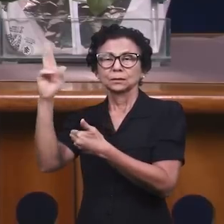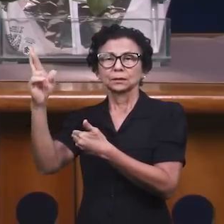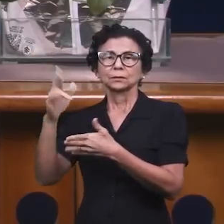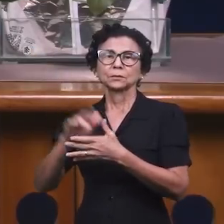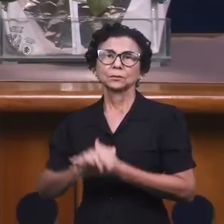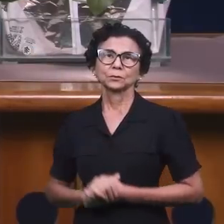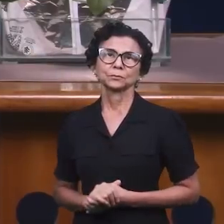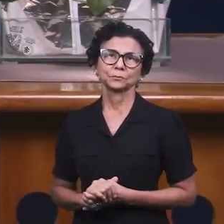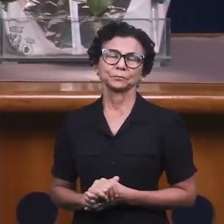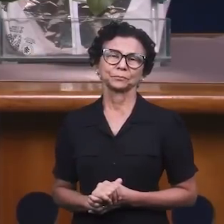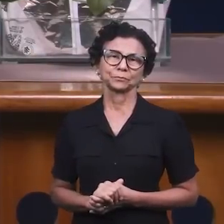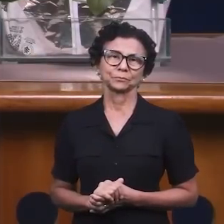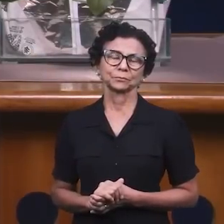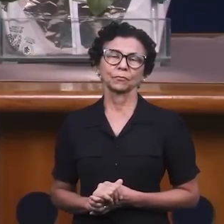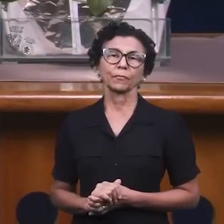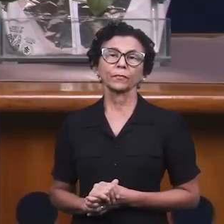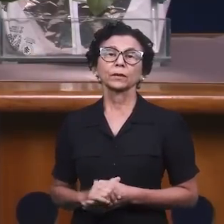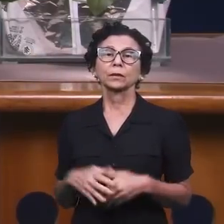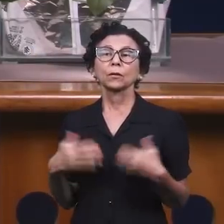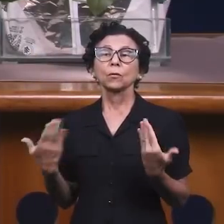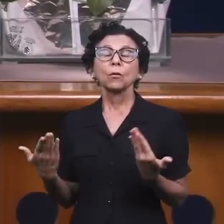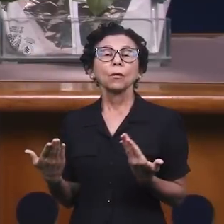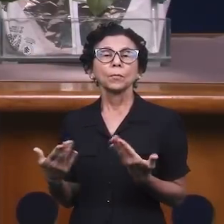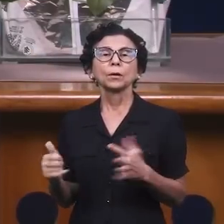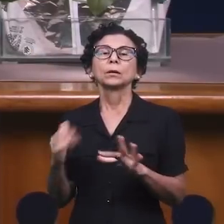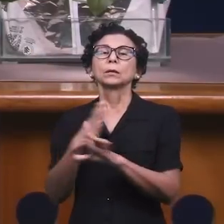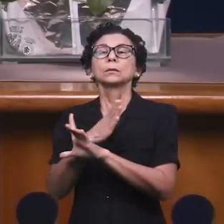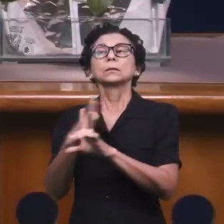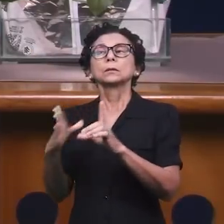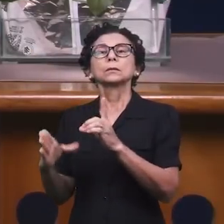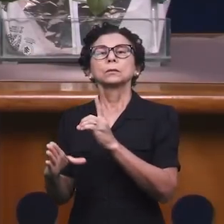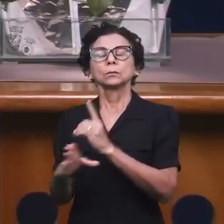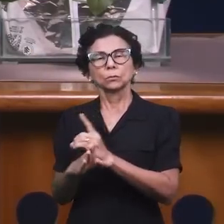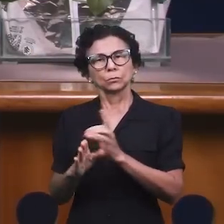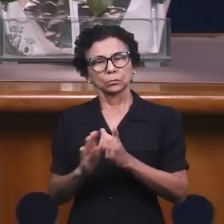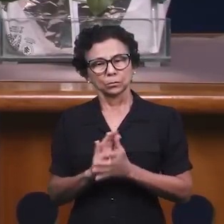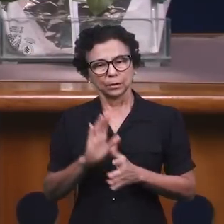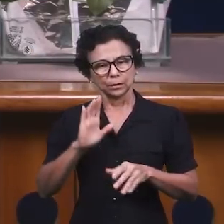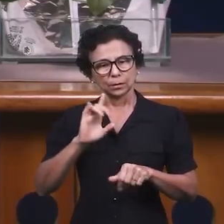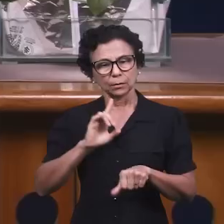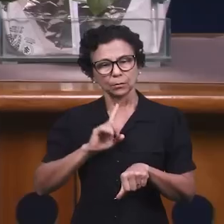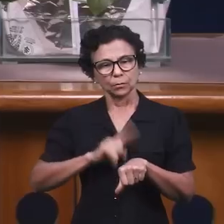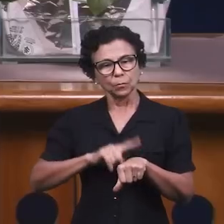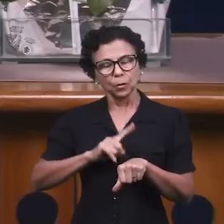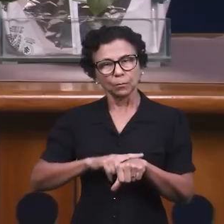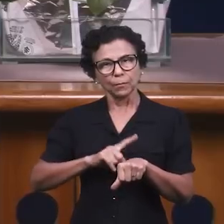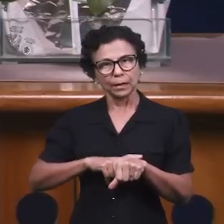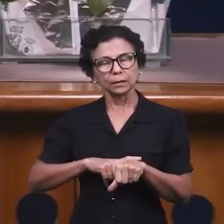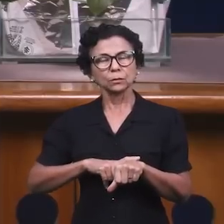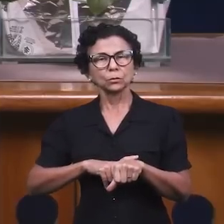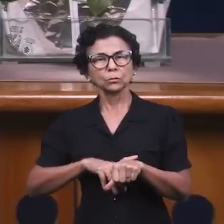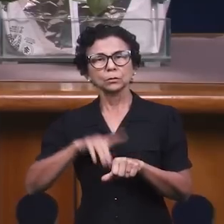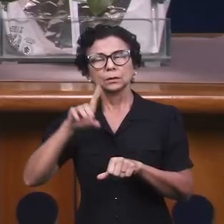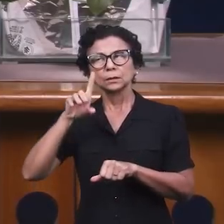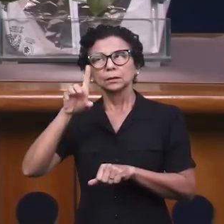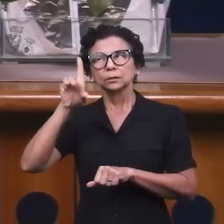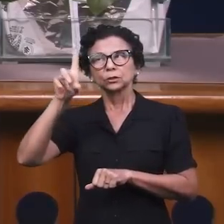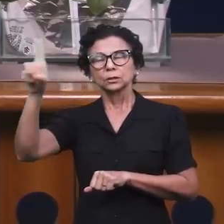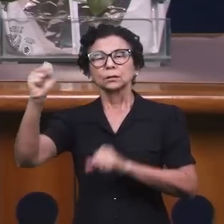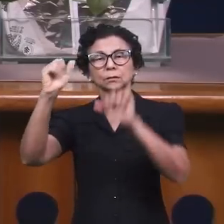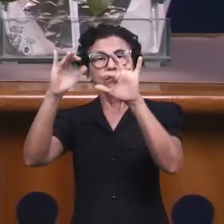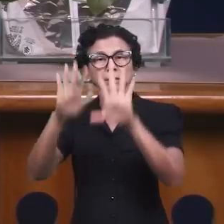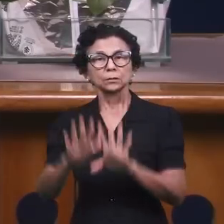Era através do culto. Porque no culto era o favor de Deus para a bênção, para o benefício do